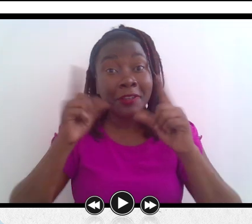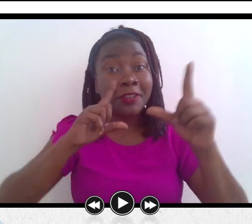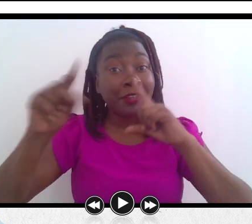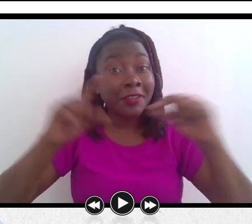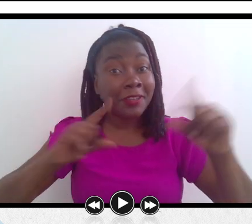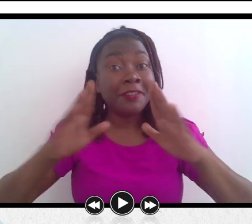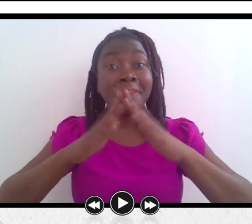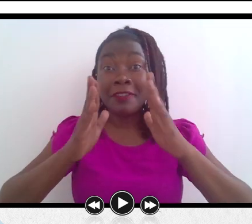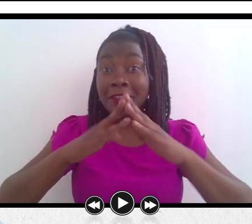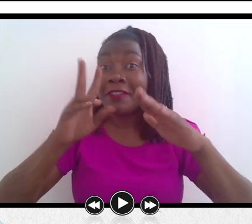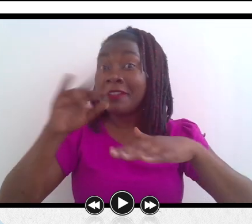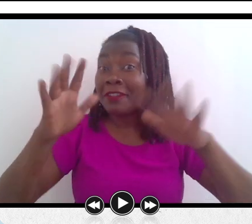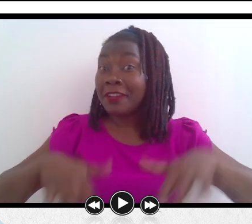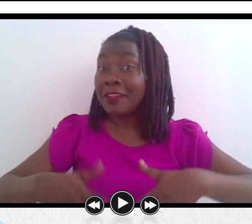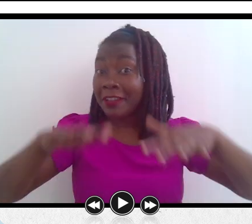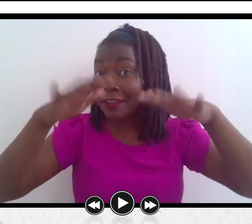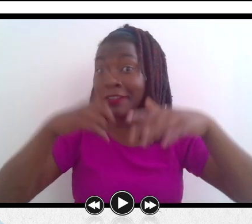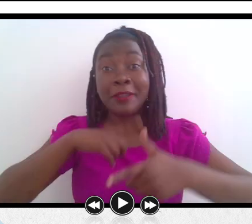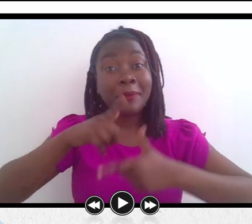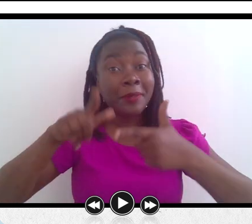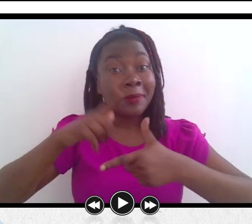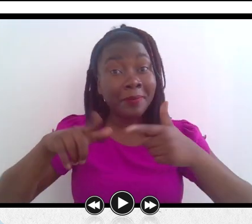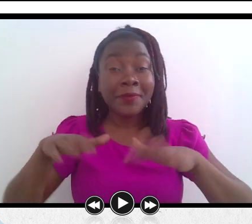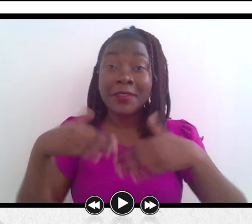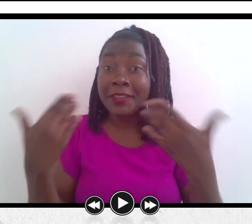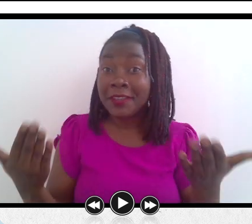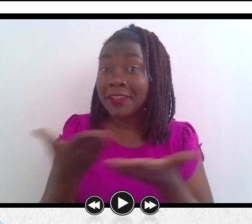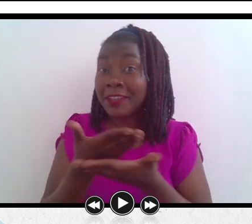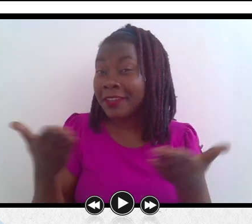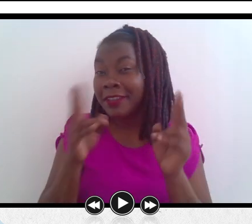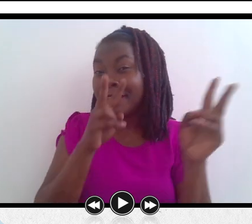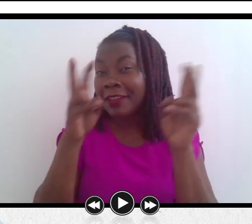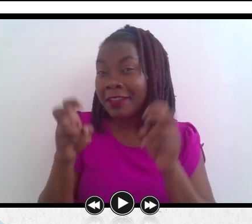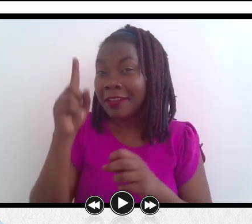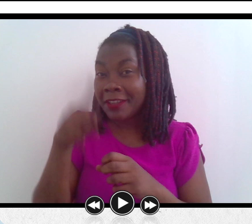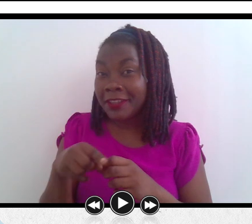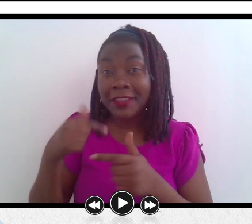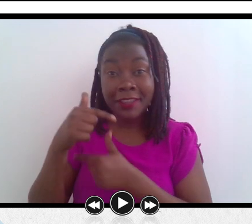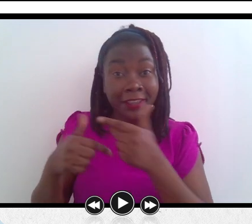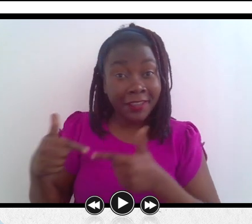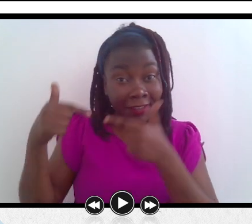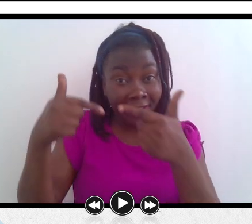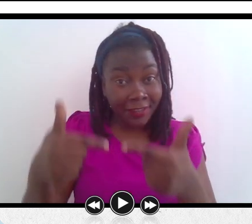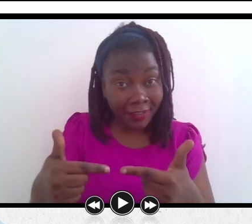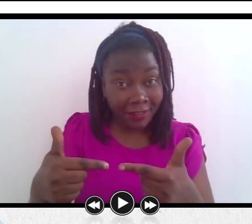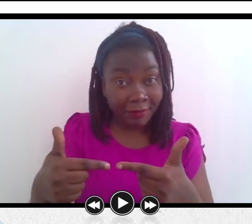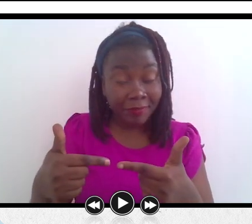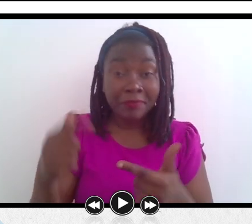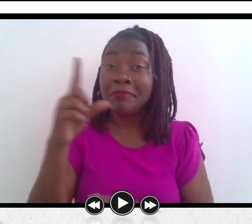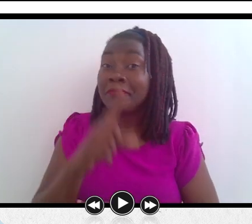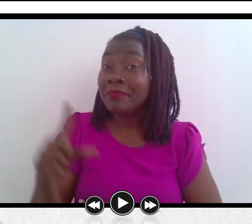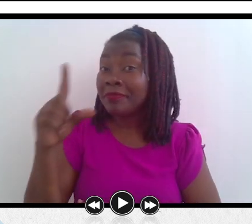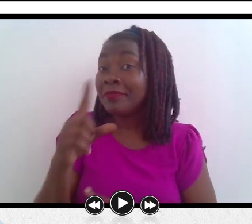vai alagar essa região aqui, tem um problema. Então, eles, de certa forma, são ações que,